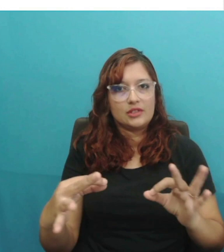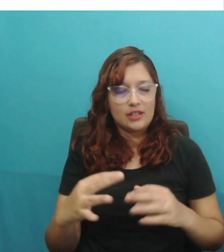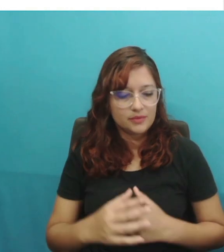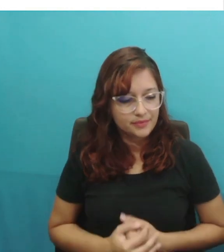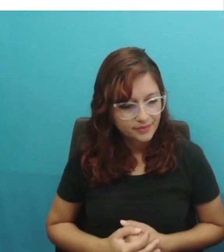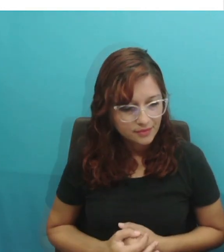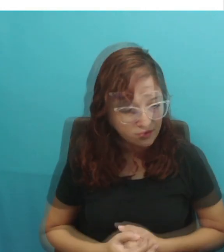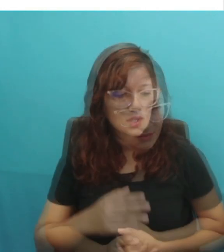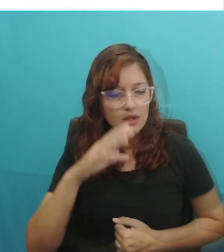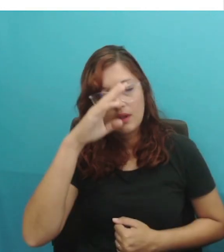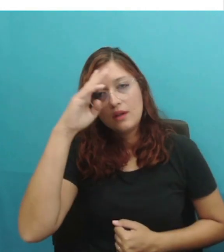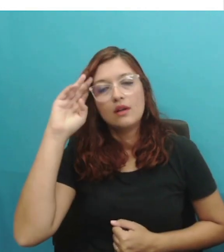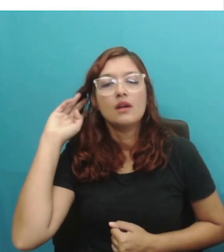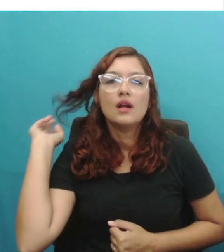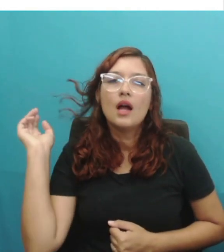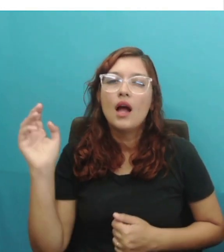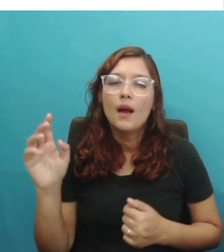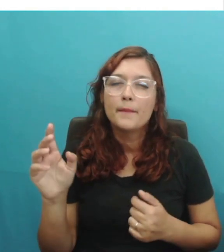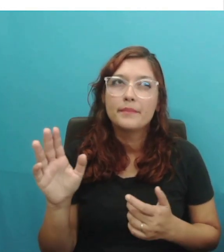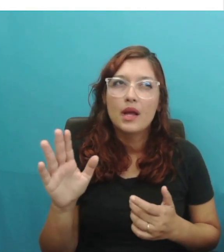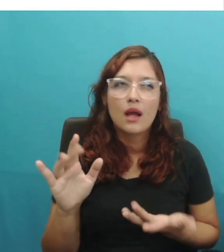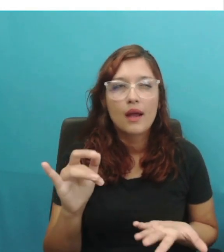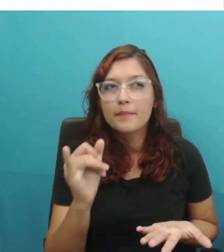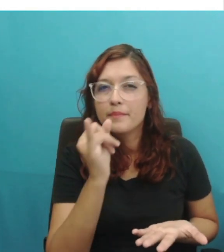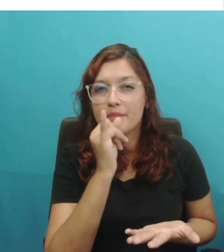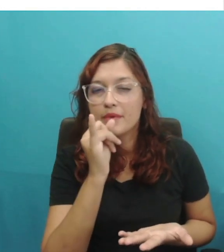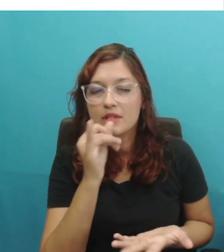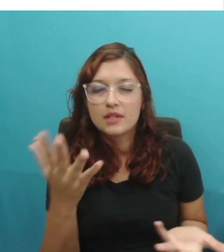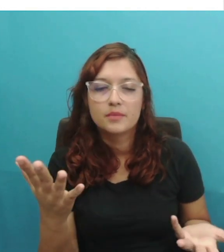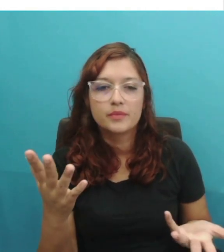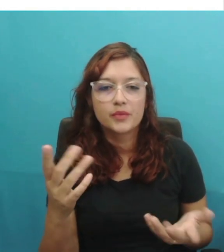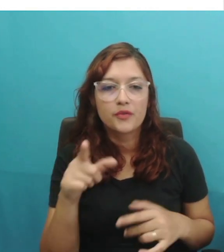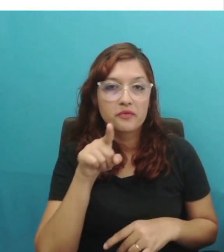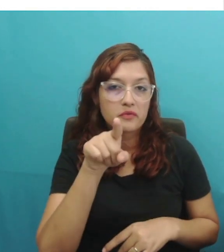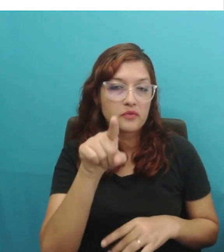Esse verbo é só para ajudar a entender o sentido.